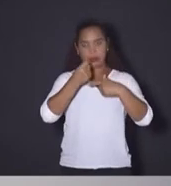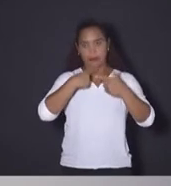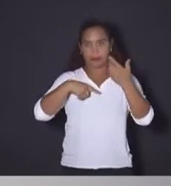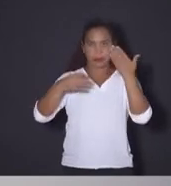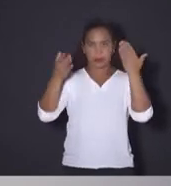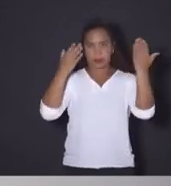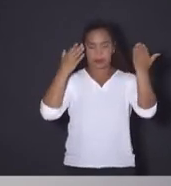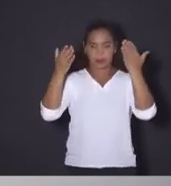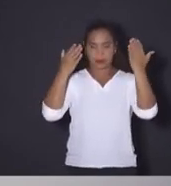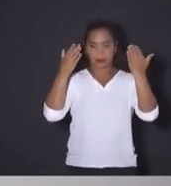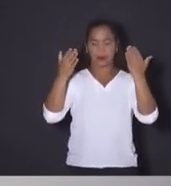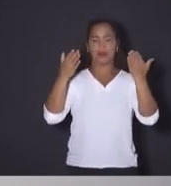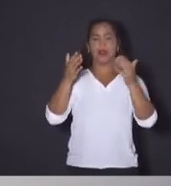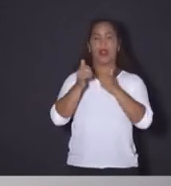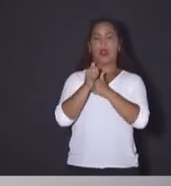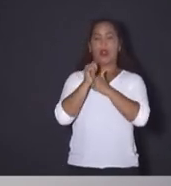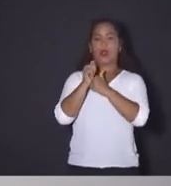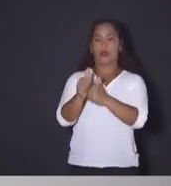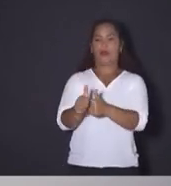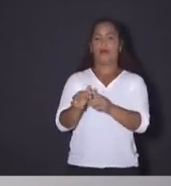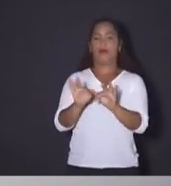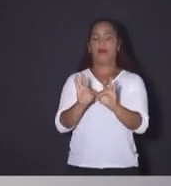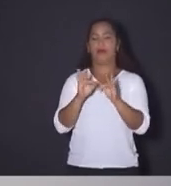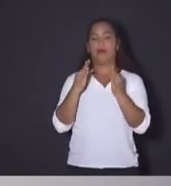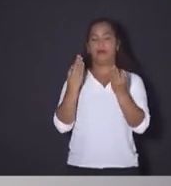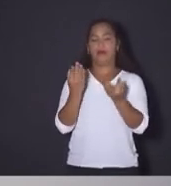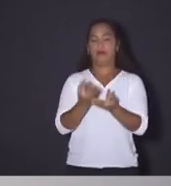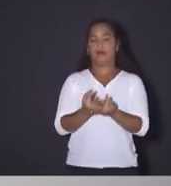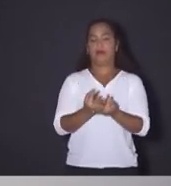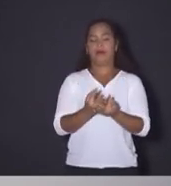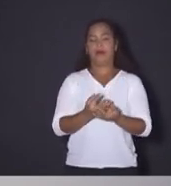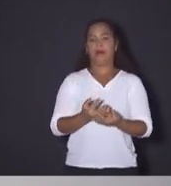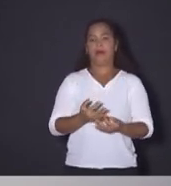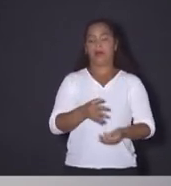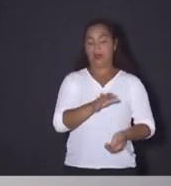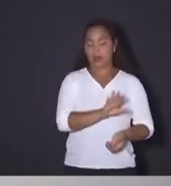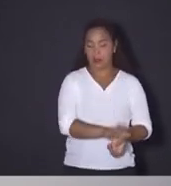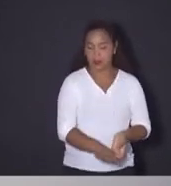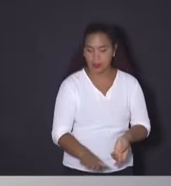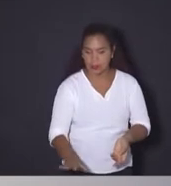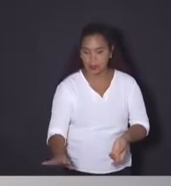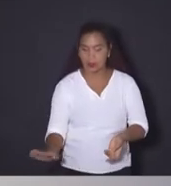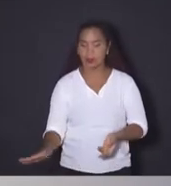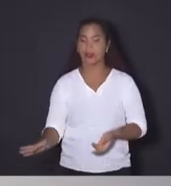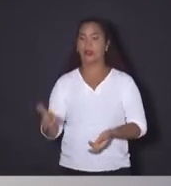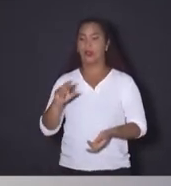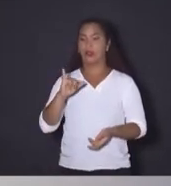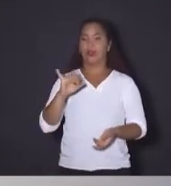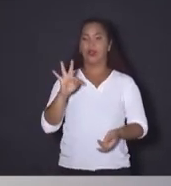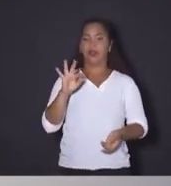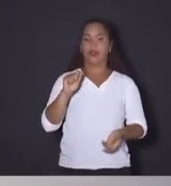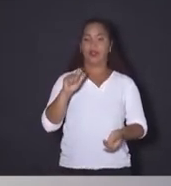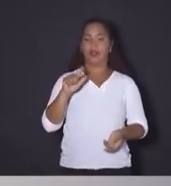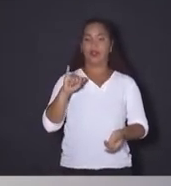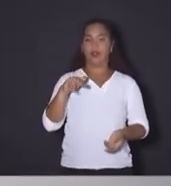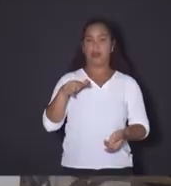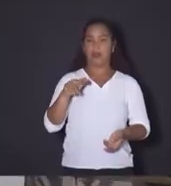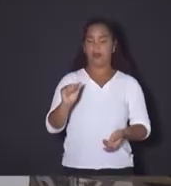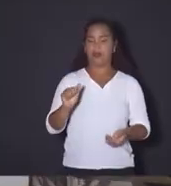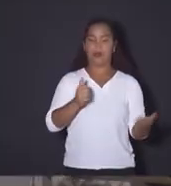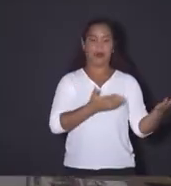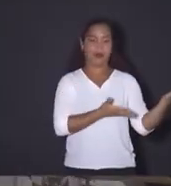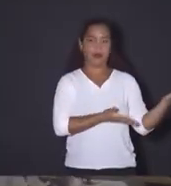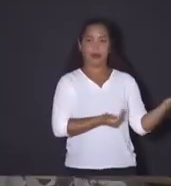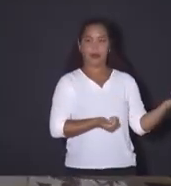acompanhando a família inteira né a criança pequena faz uso de ritalina a jovem vai